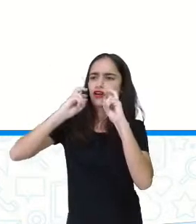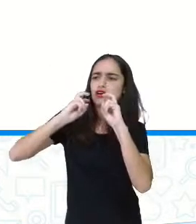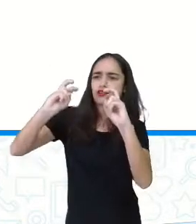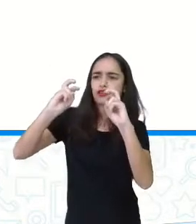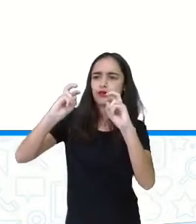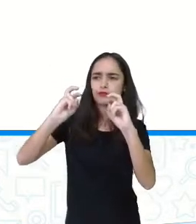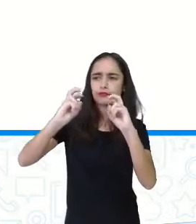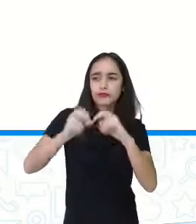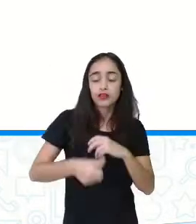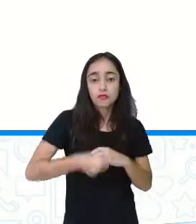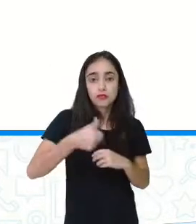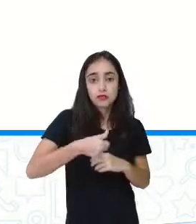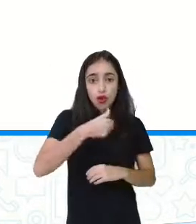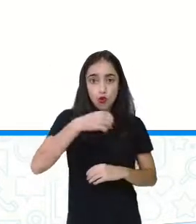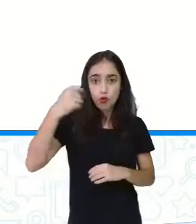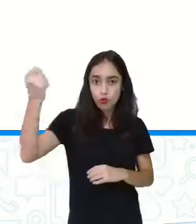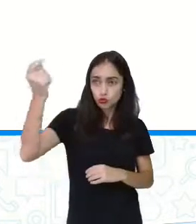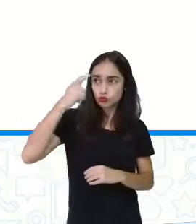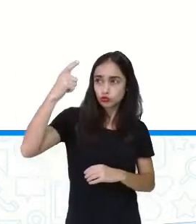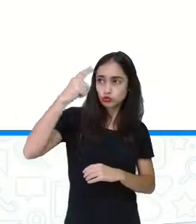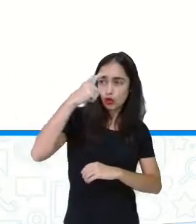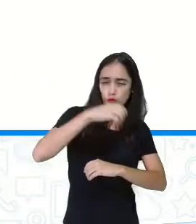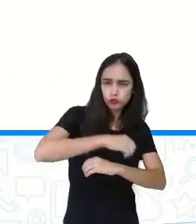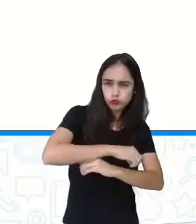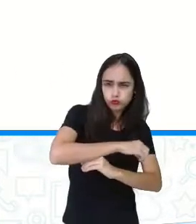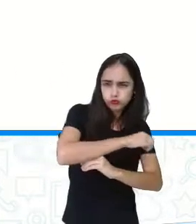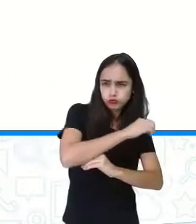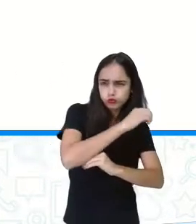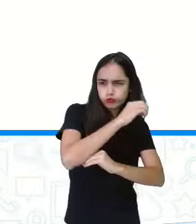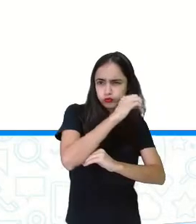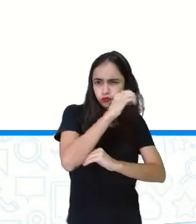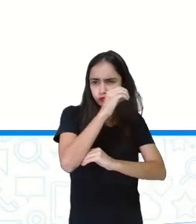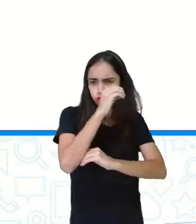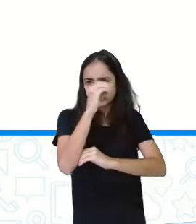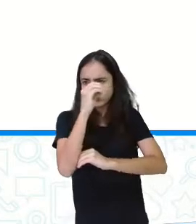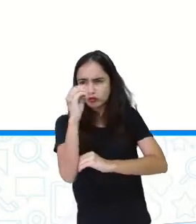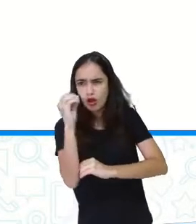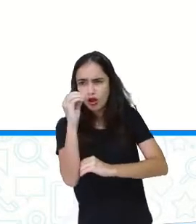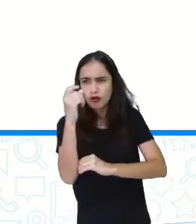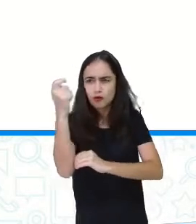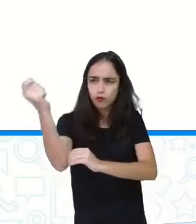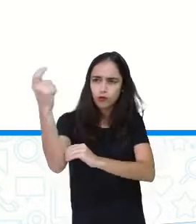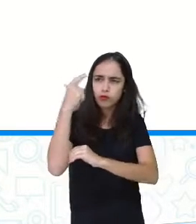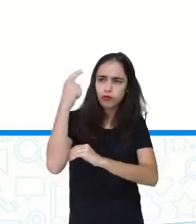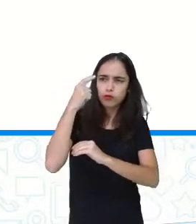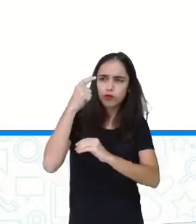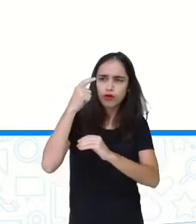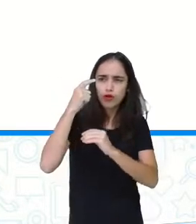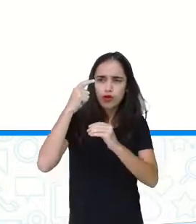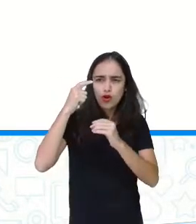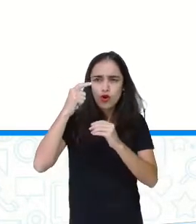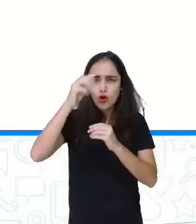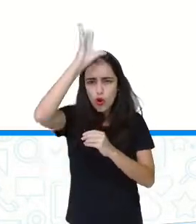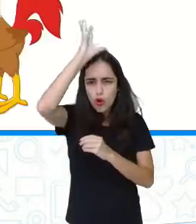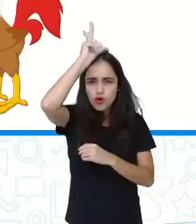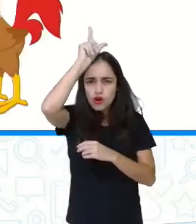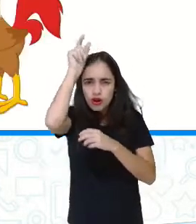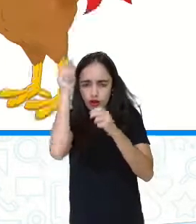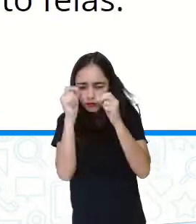sentindo uma grande vontade de gritar e gritar lançando um sonoro Cocoricó